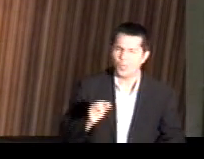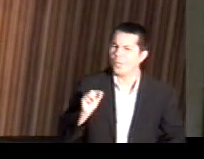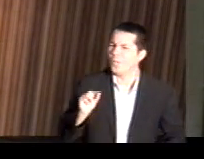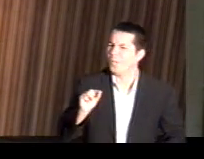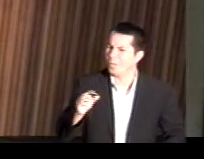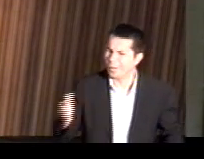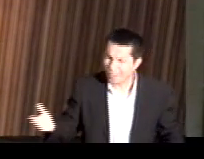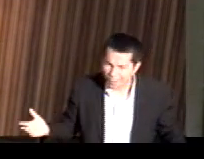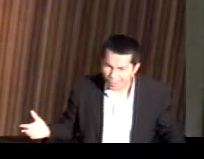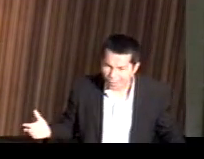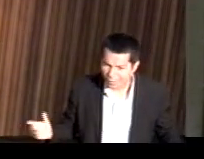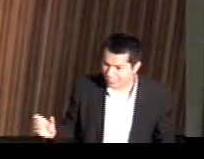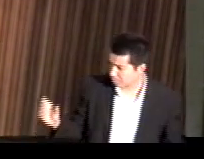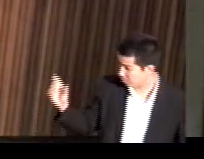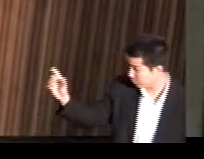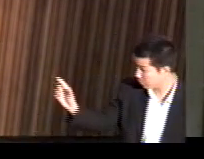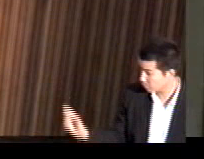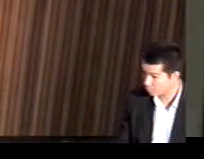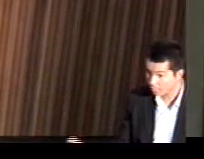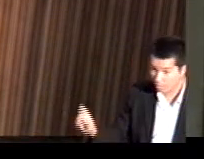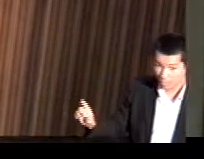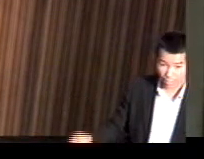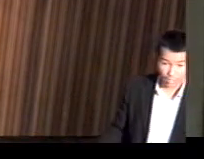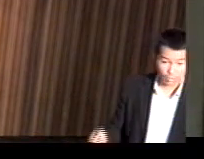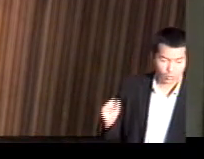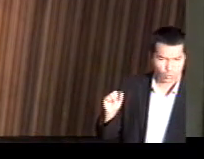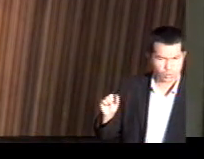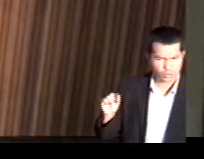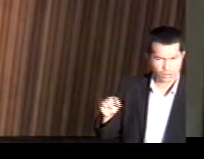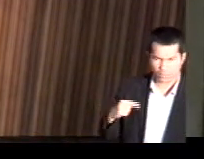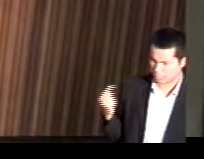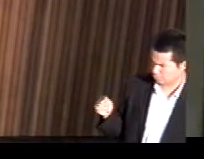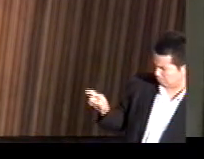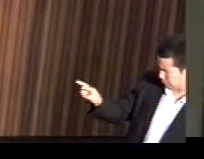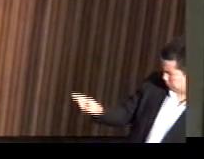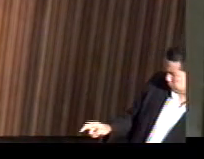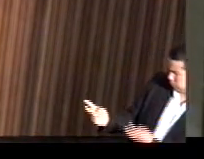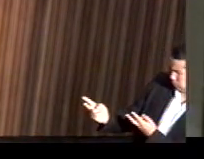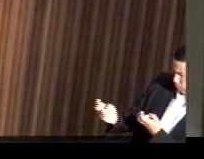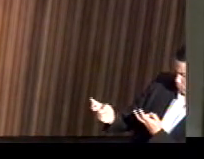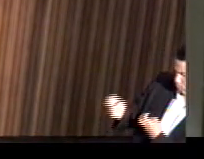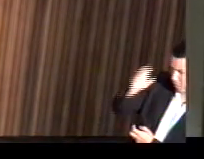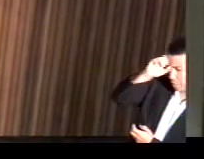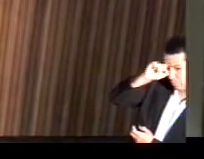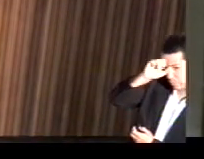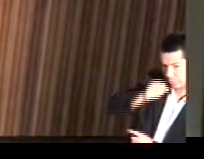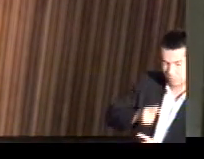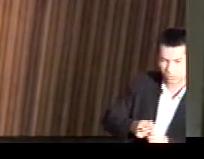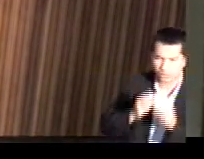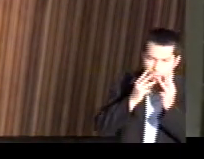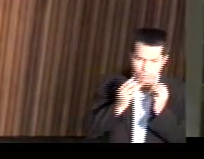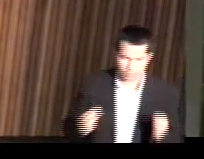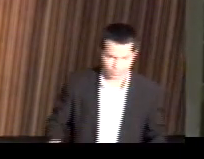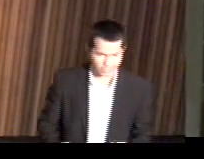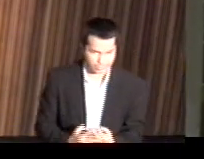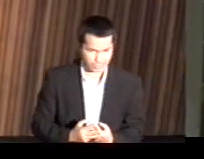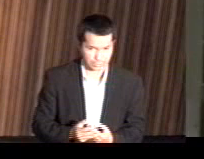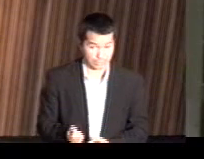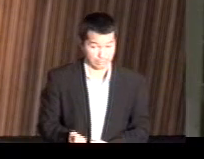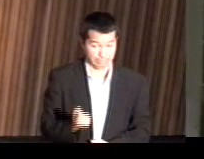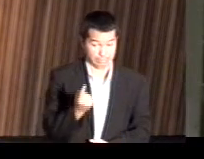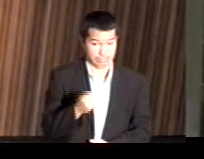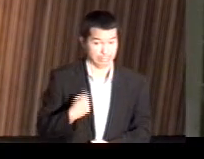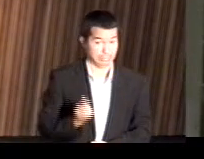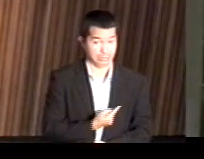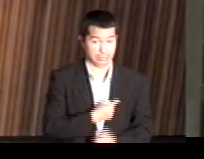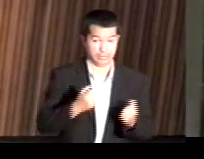várias maneiras diferentes. É interessante que, porque ele é uma figura enigmática, não é? Que a gente não tem muita